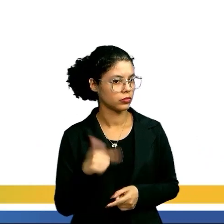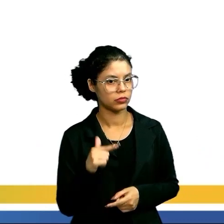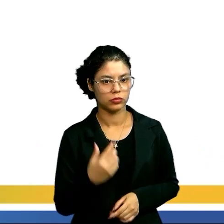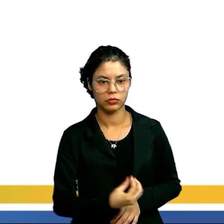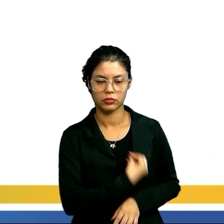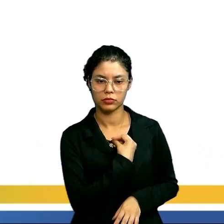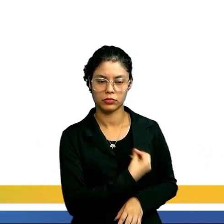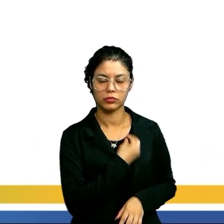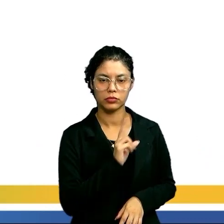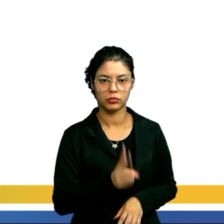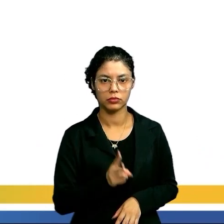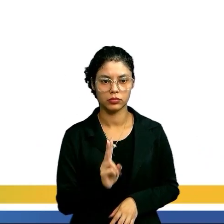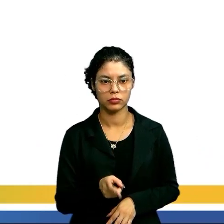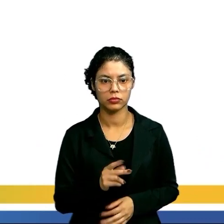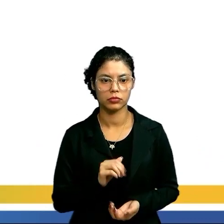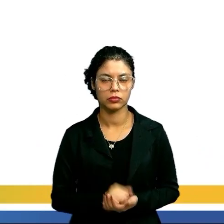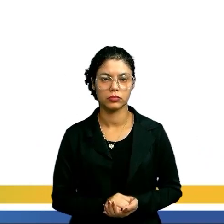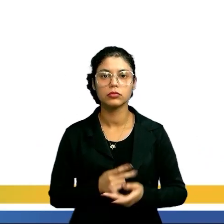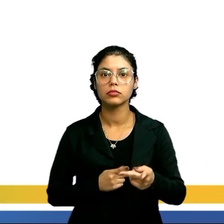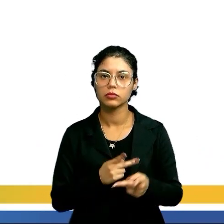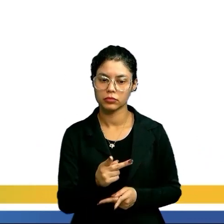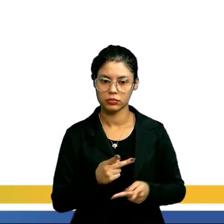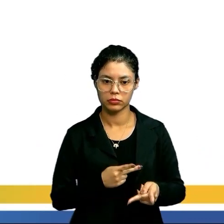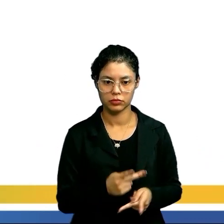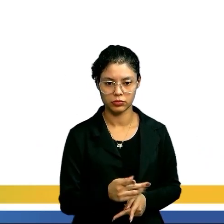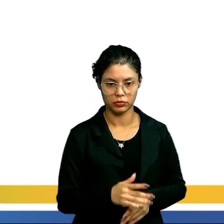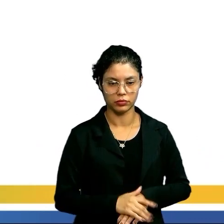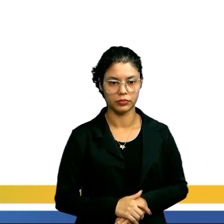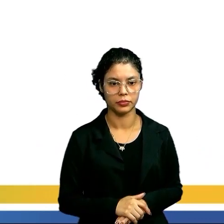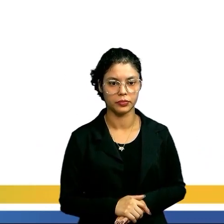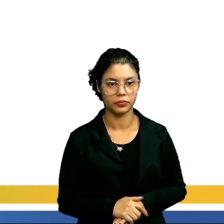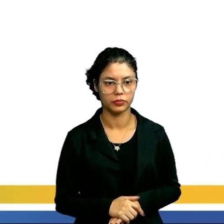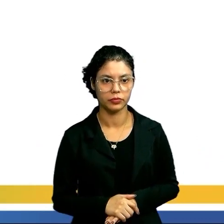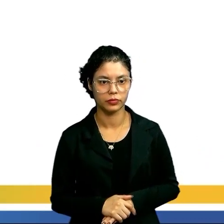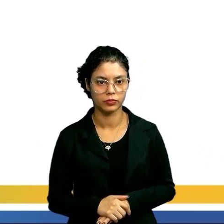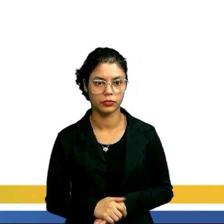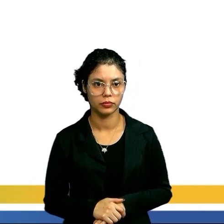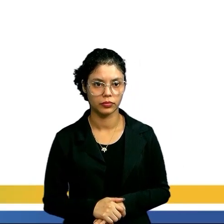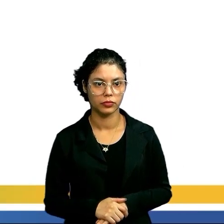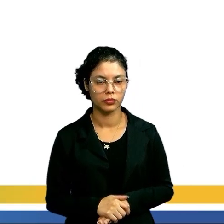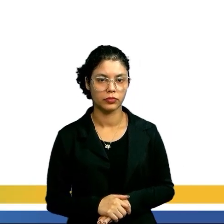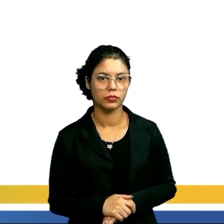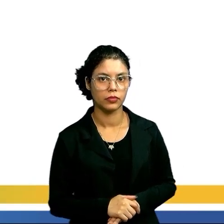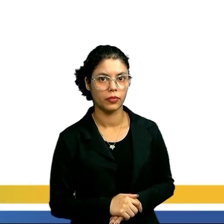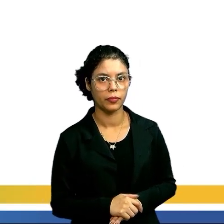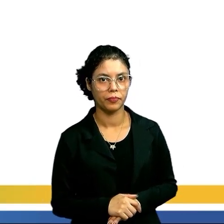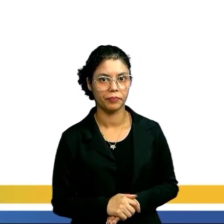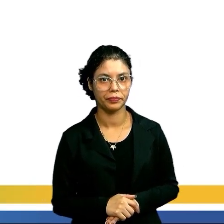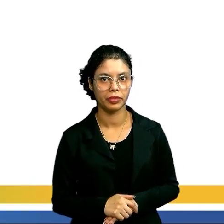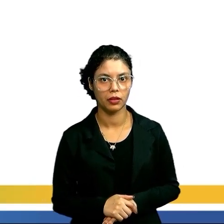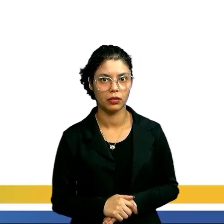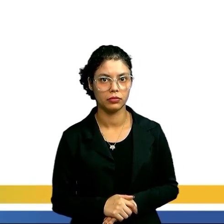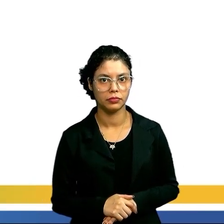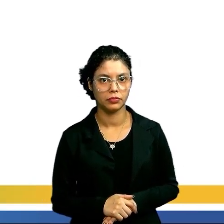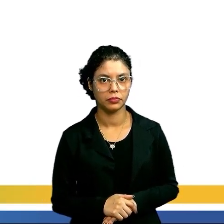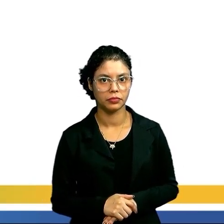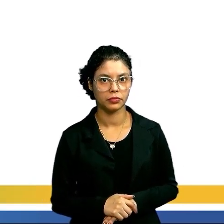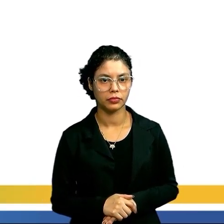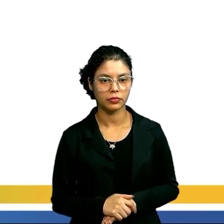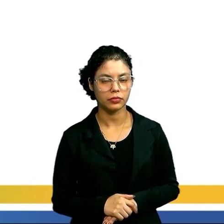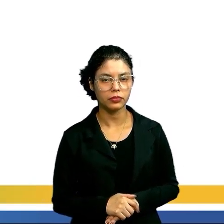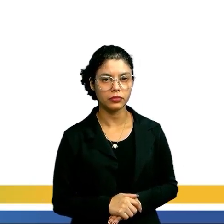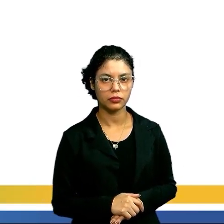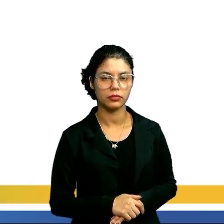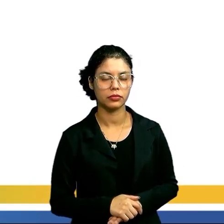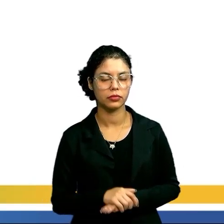porque não são vividas no mesmo plano, não são vividas nas mesmas perspectivas